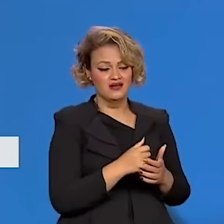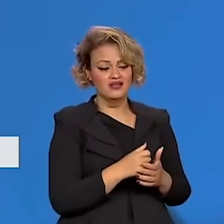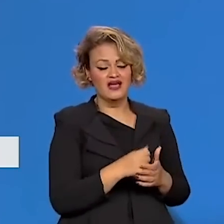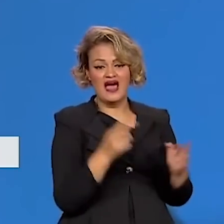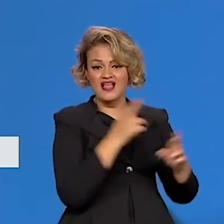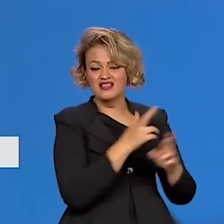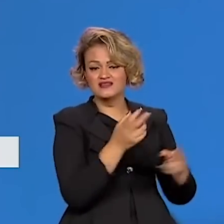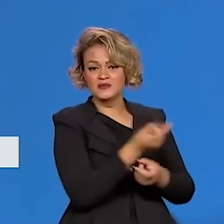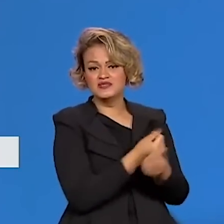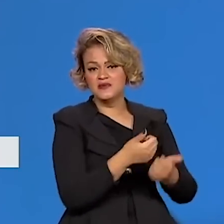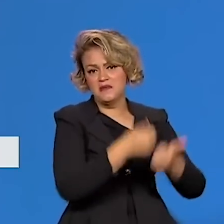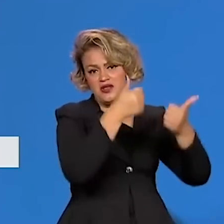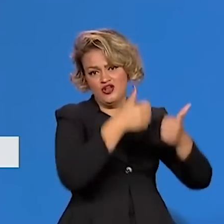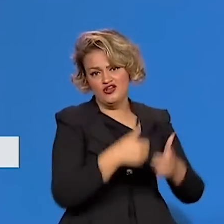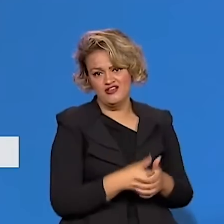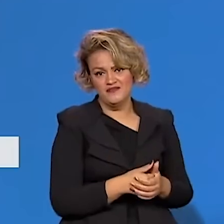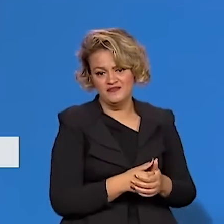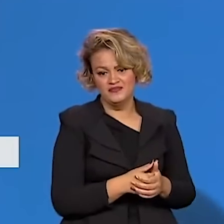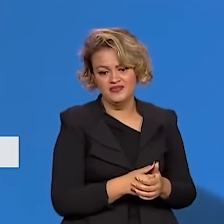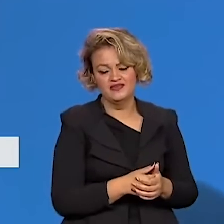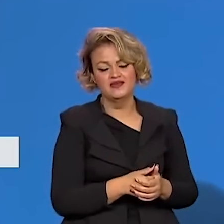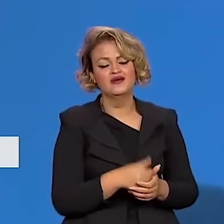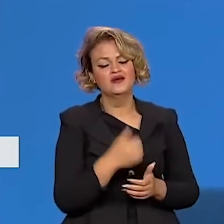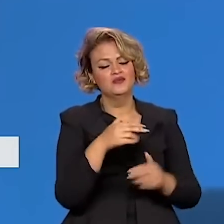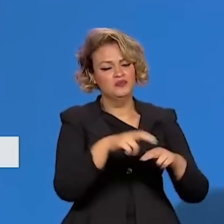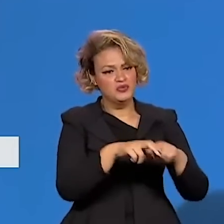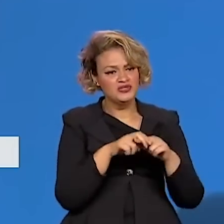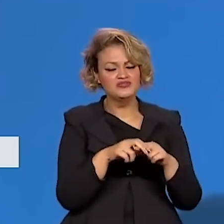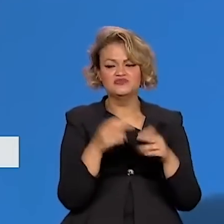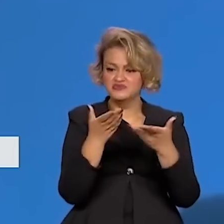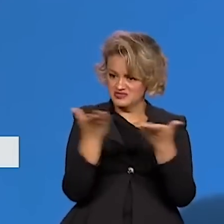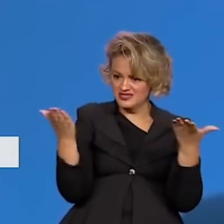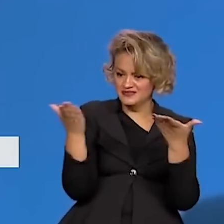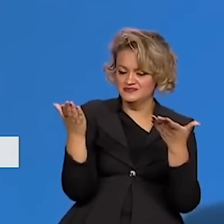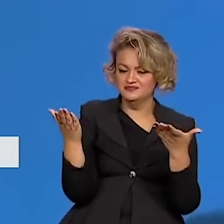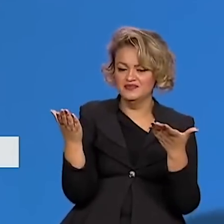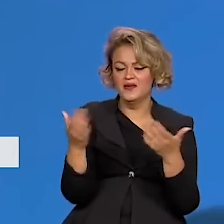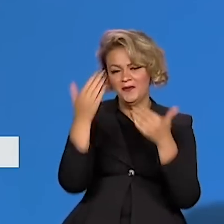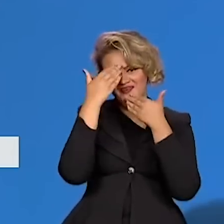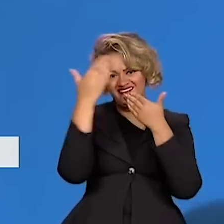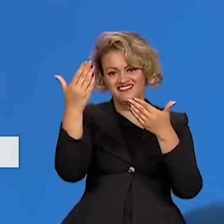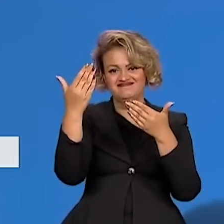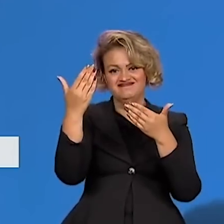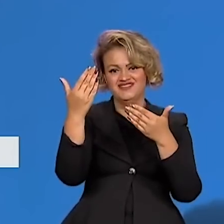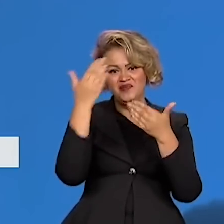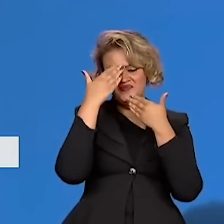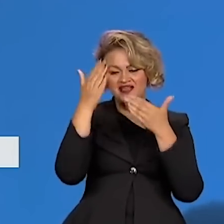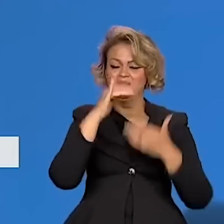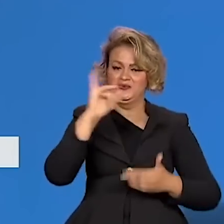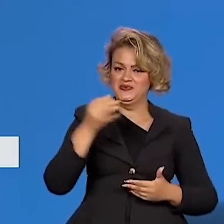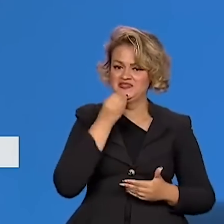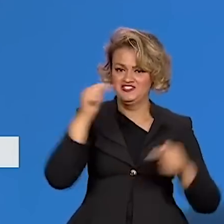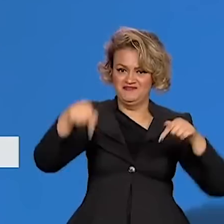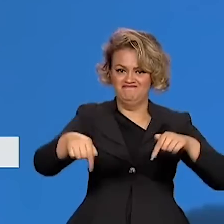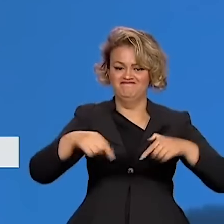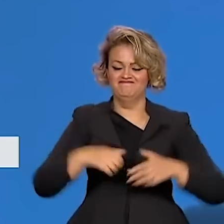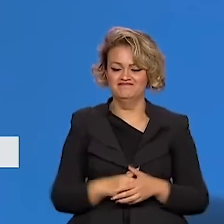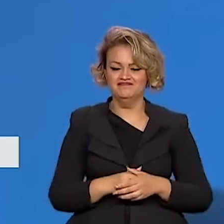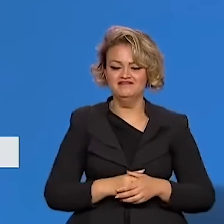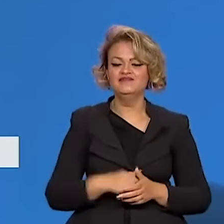facilidade por isso Jorge Viana por isso companheiros portugueses Obrigado por essa oportunidade